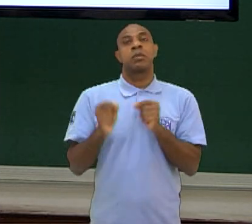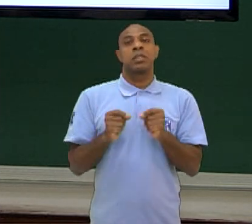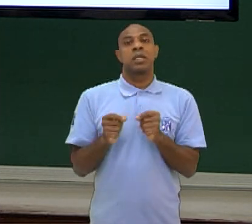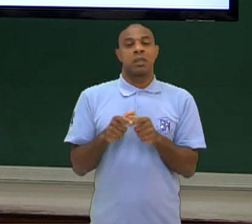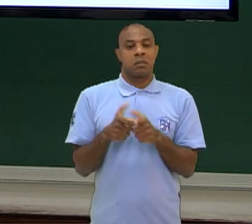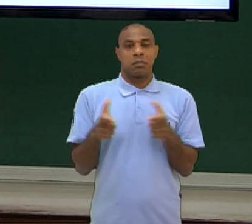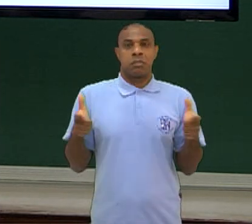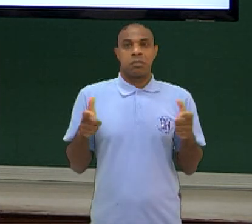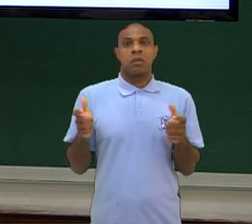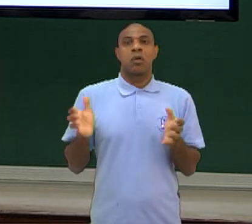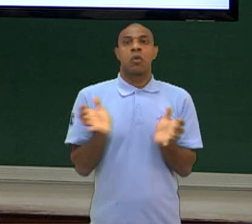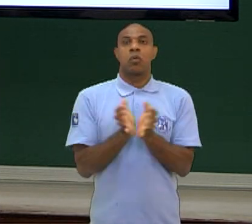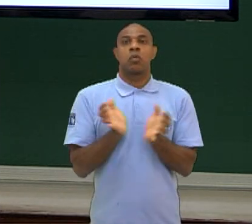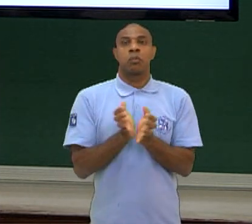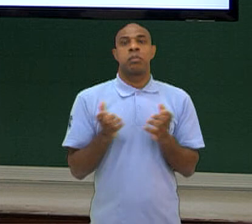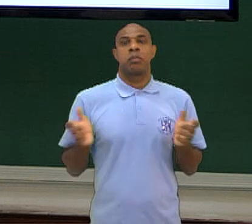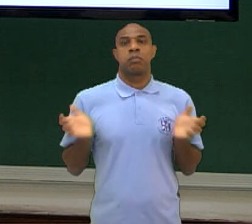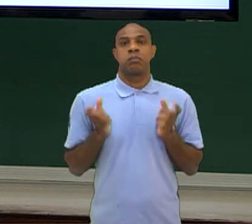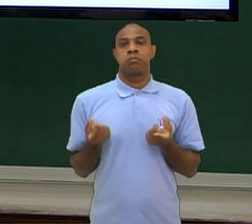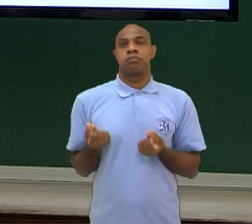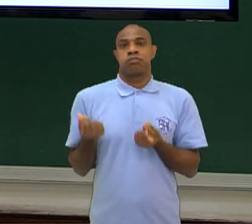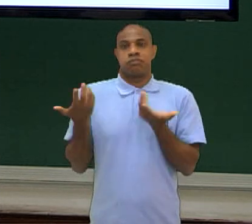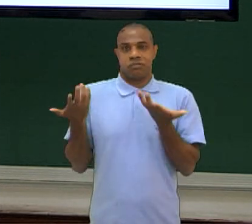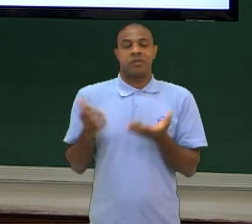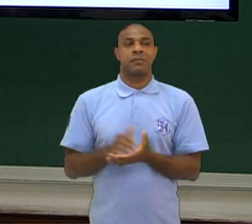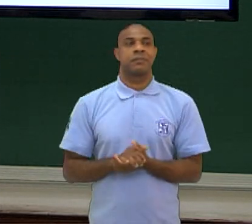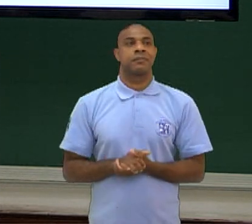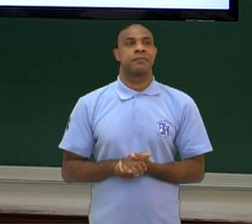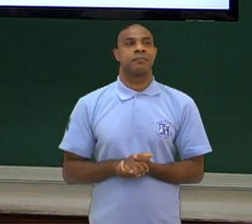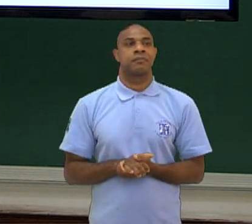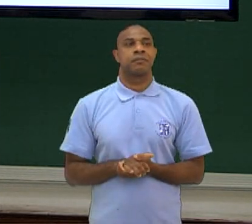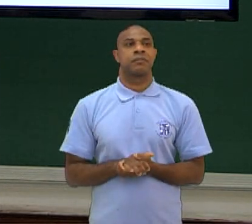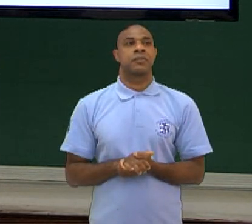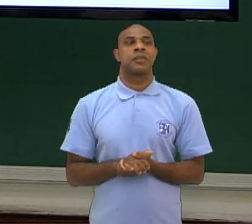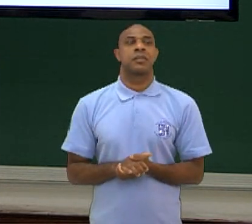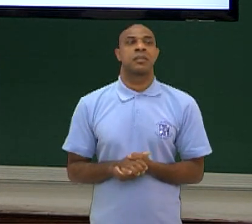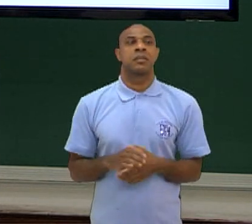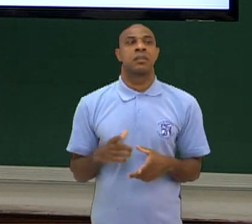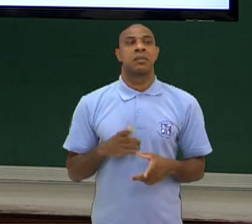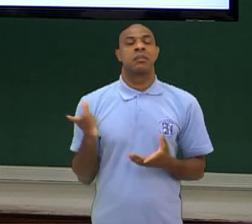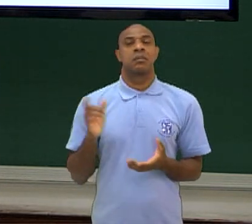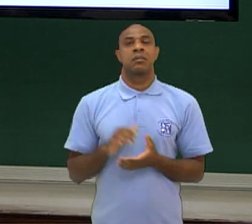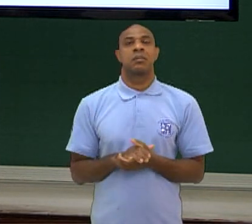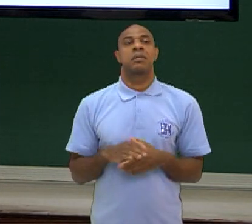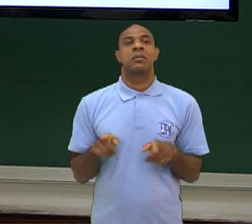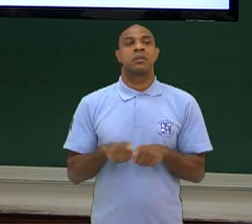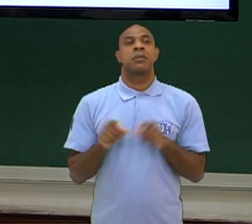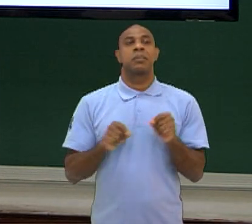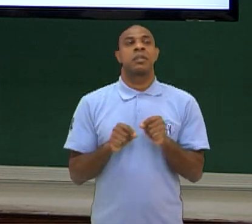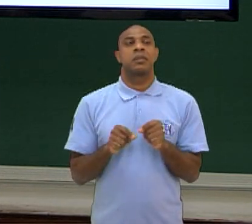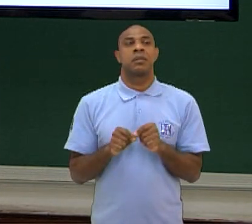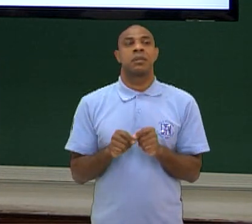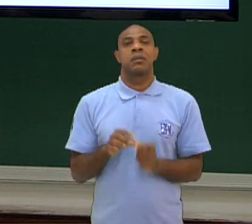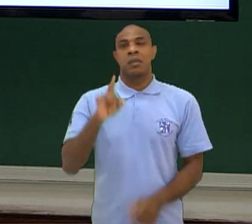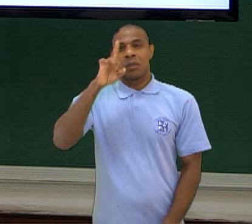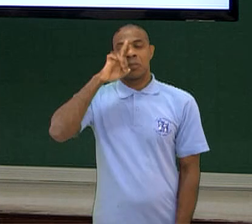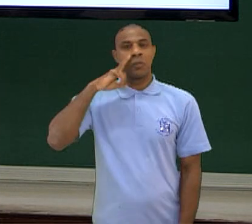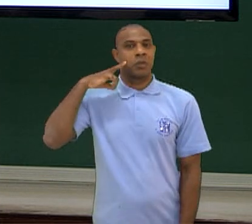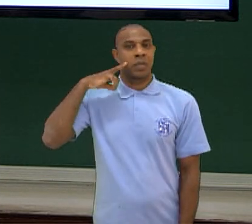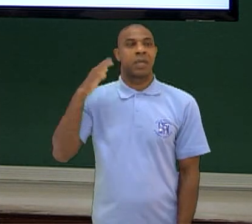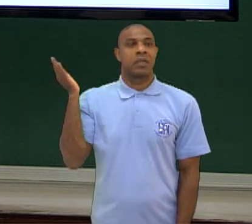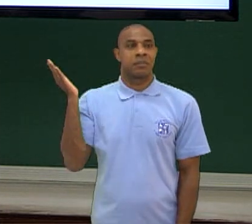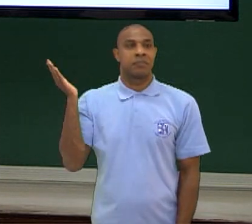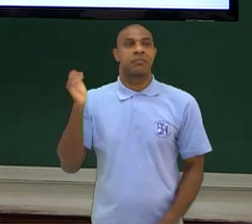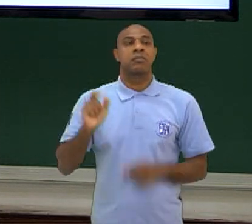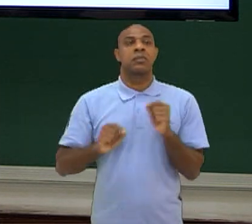classe burguesa sobre a classe do proletariado. E o Estado na visão do Émile Durkheim. Então, o que